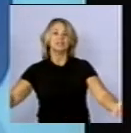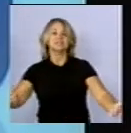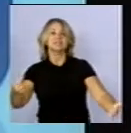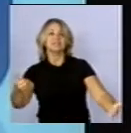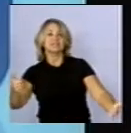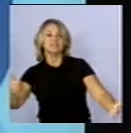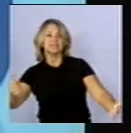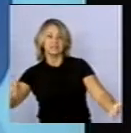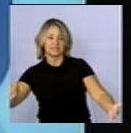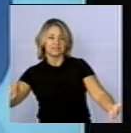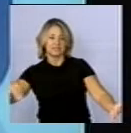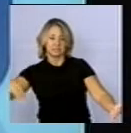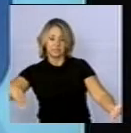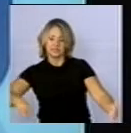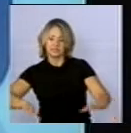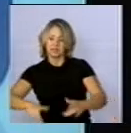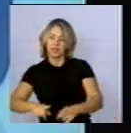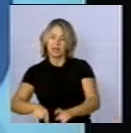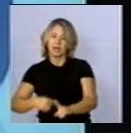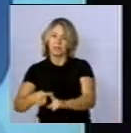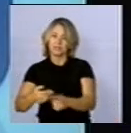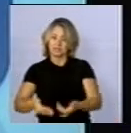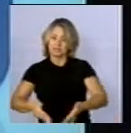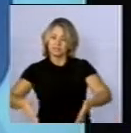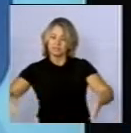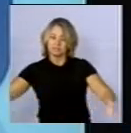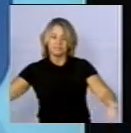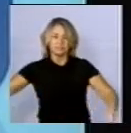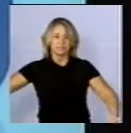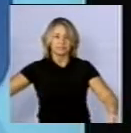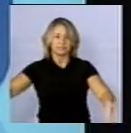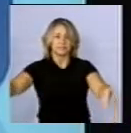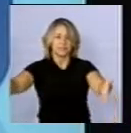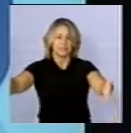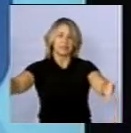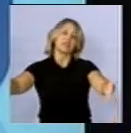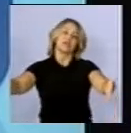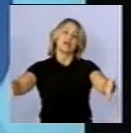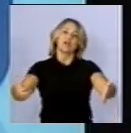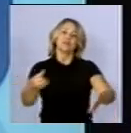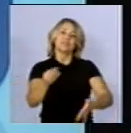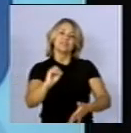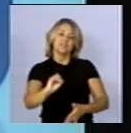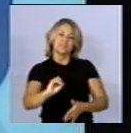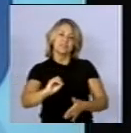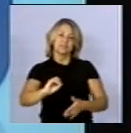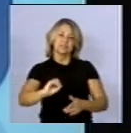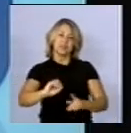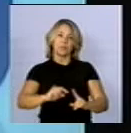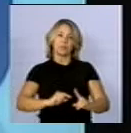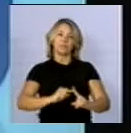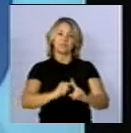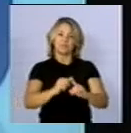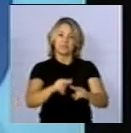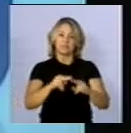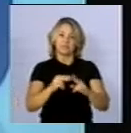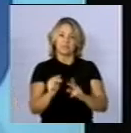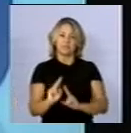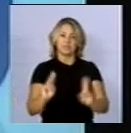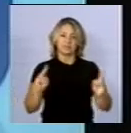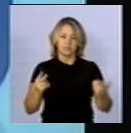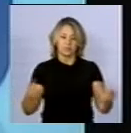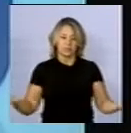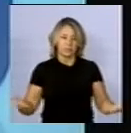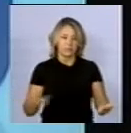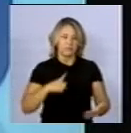né Eh em termos de um adicional de faixa esses 60 M multiplicado pelo valor unitário que anel